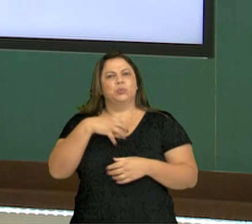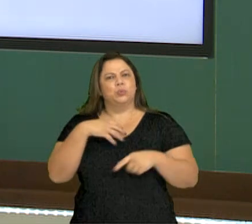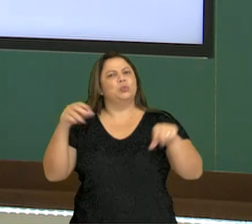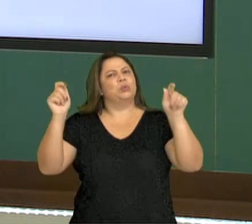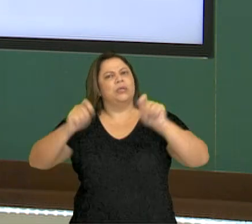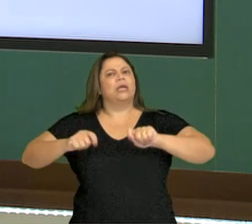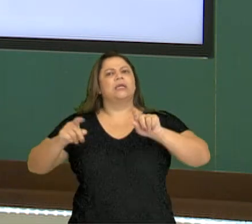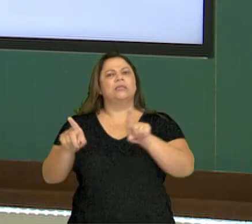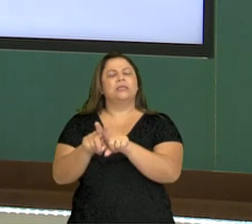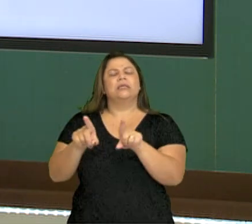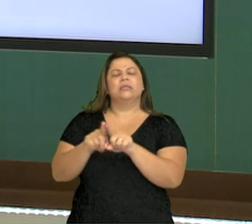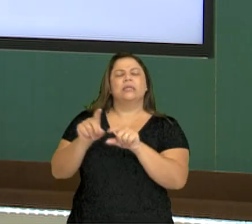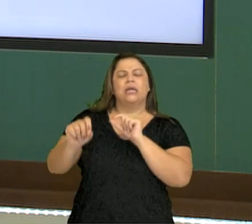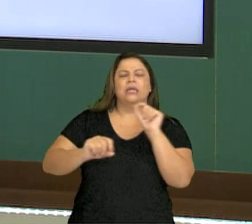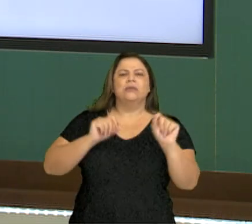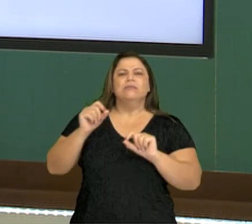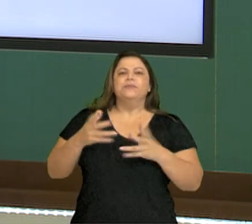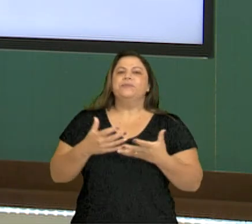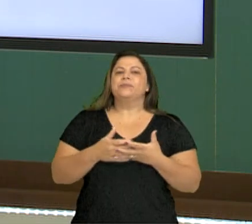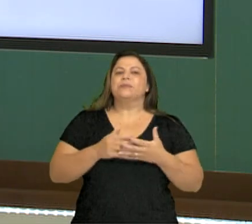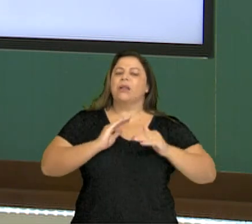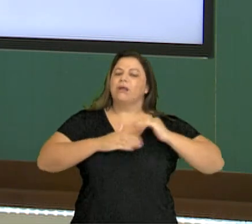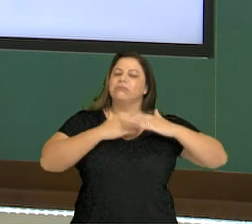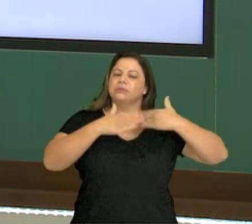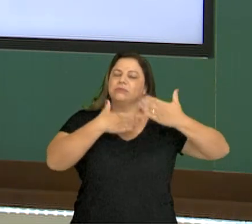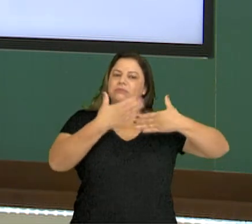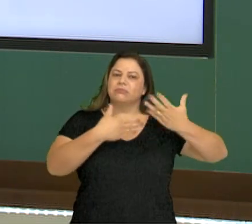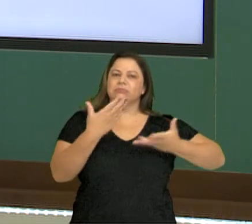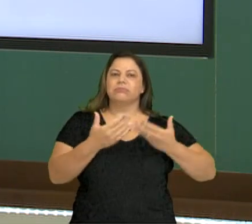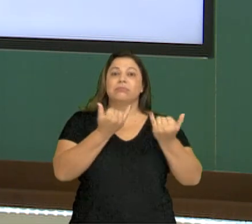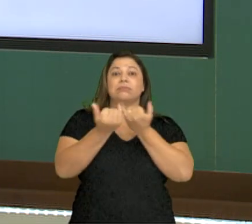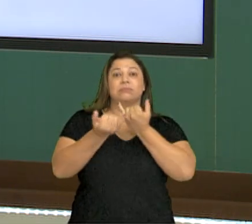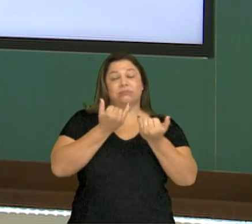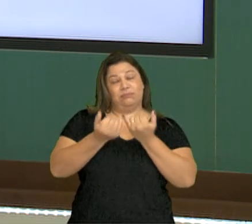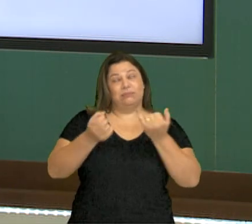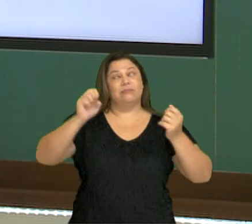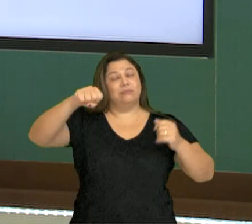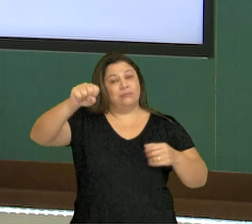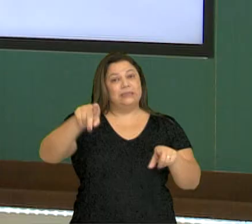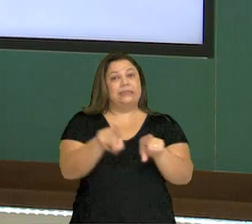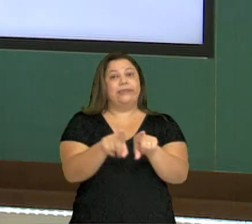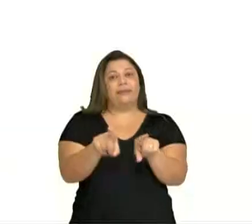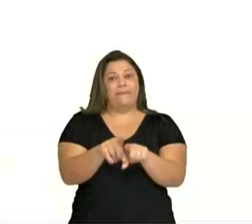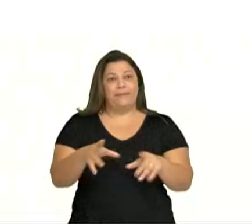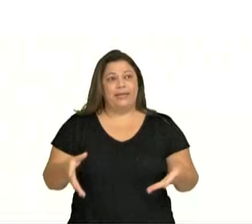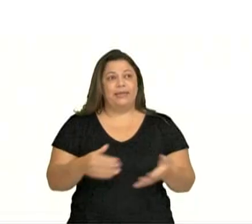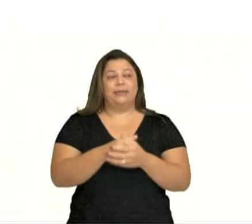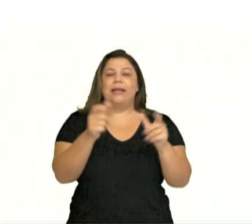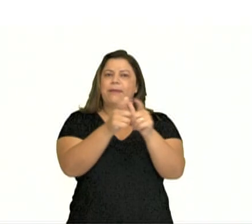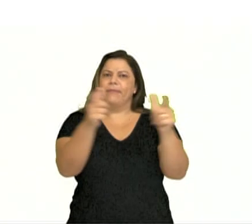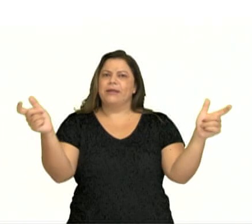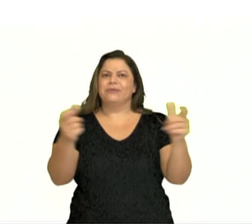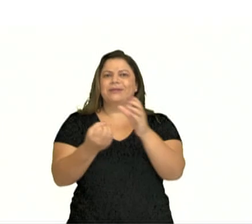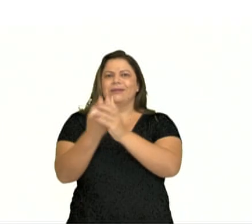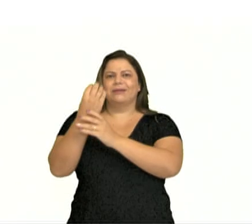uma função, né? Elas desempenham uma função semelhante também. Na maioria das plantas, há diferentes tipos